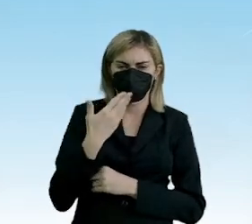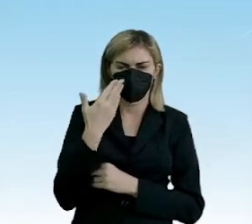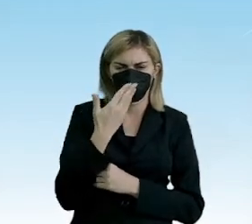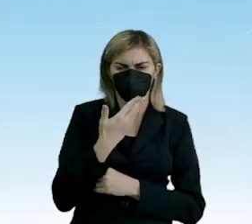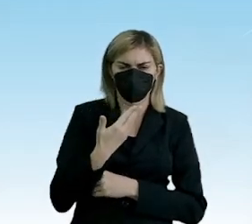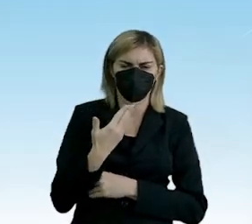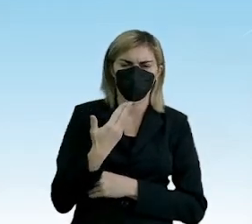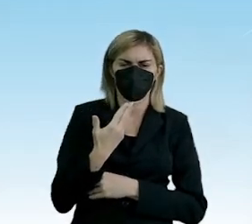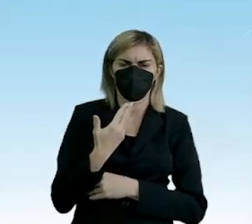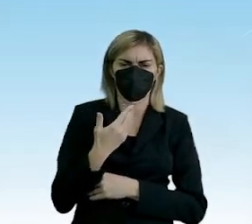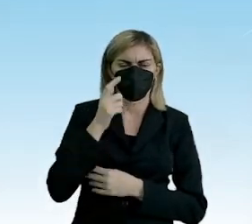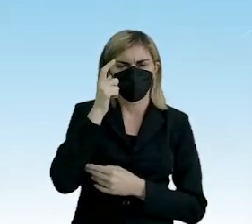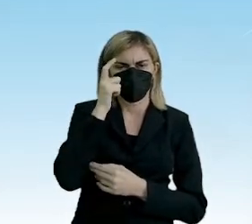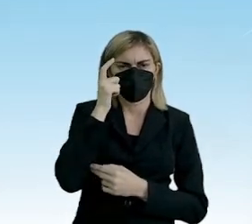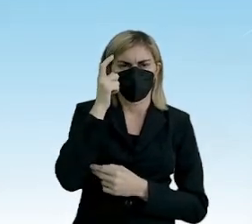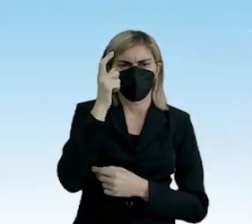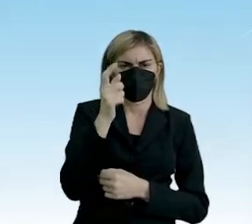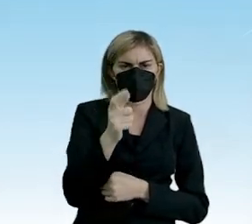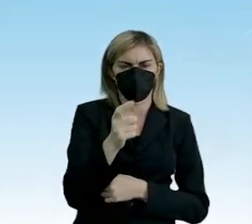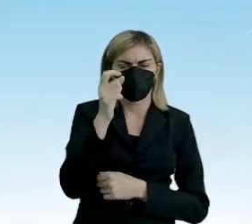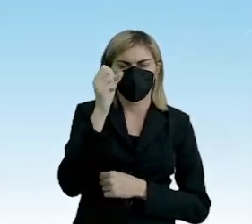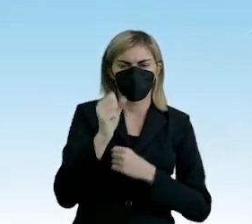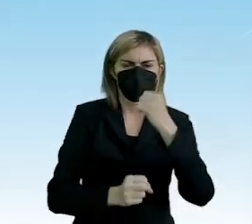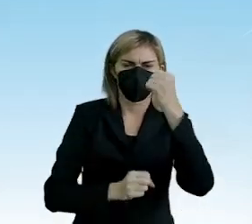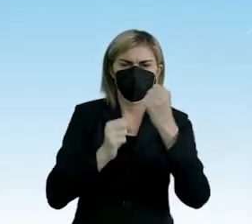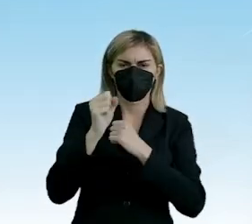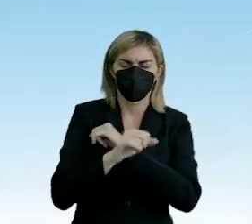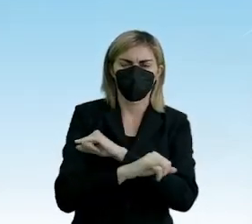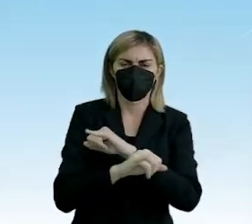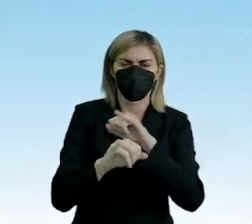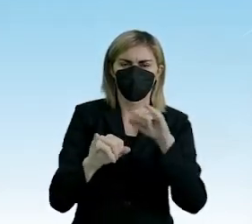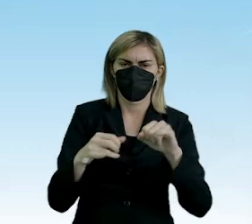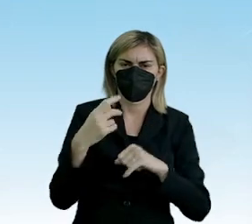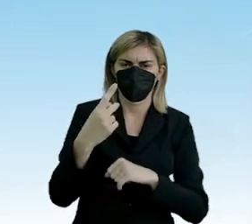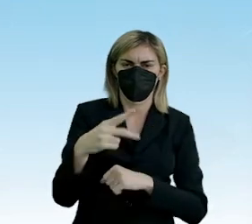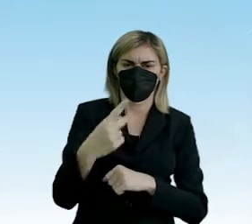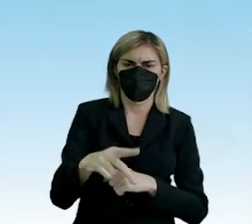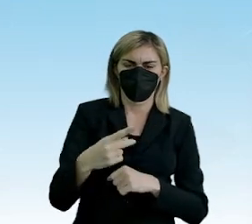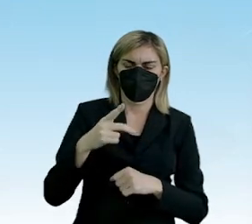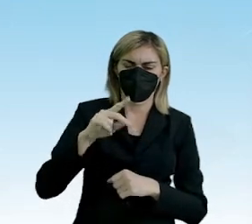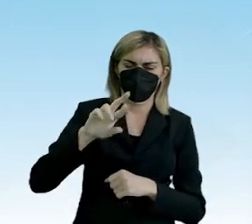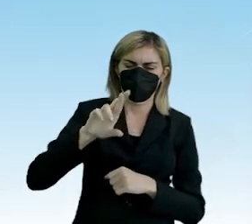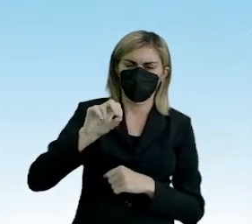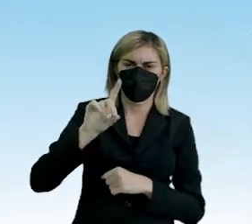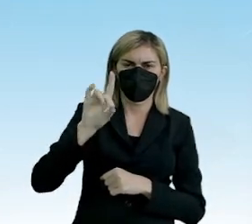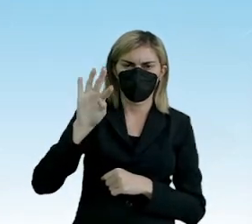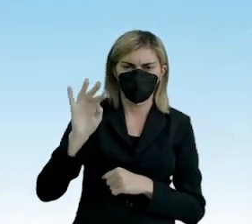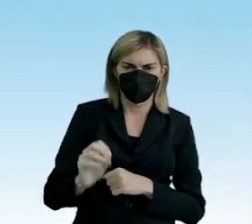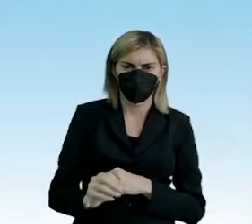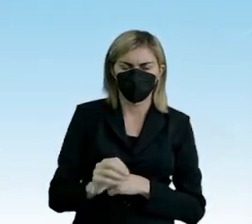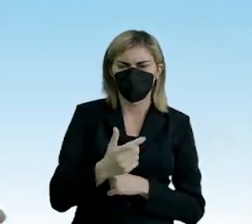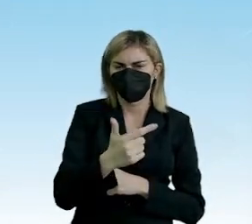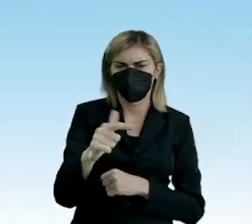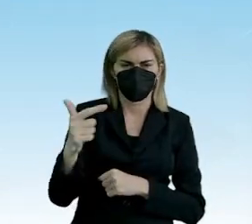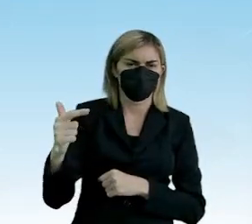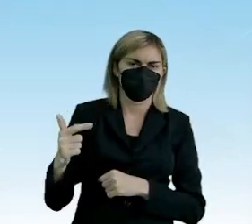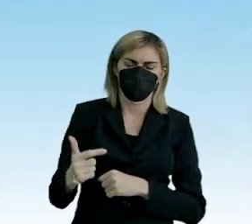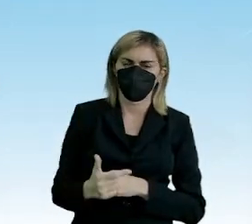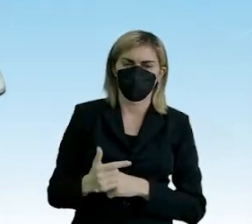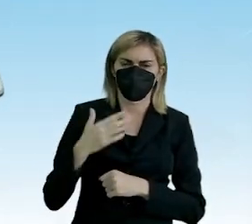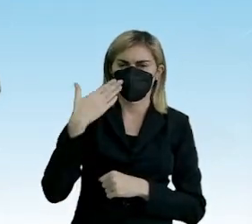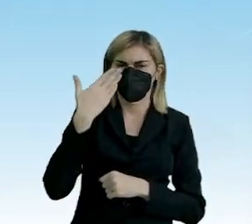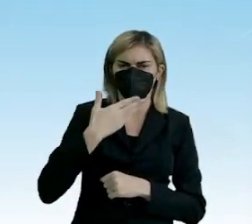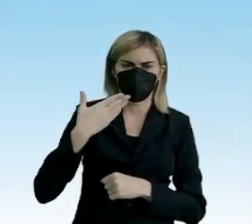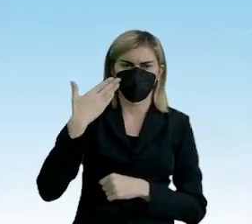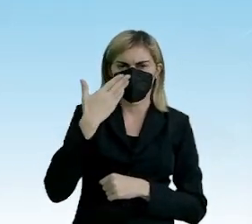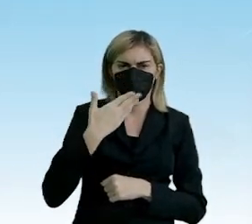há uma intencionalidade, o fabricante está dizendo que o seu produto é um produto que não tem